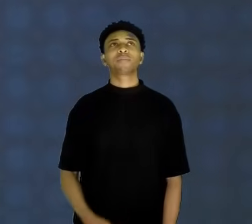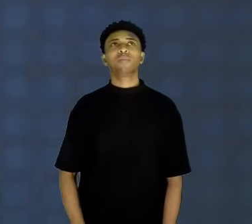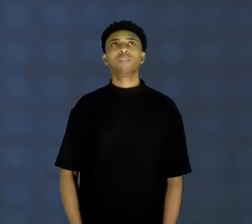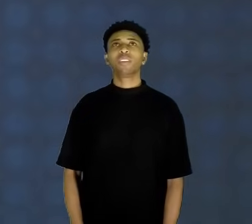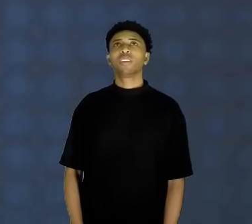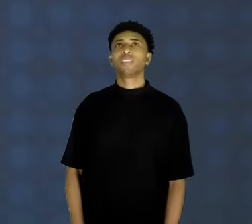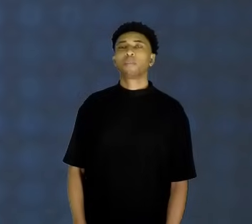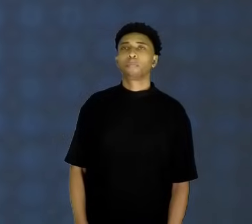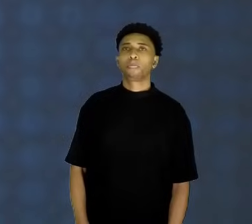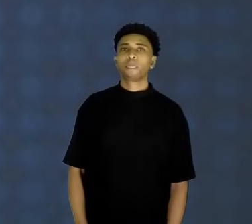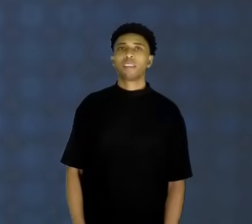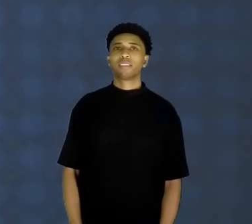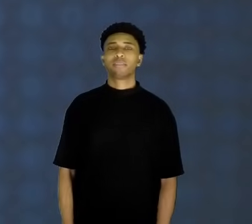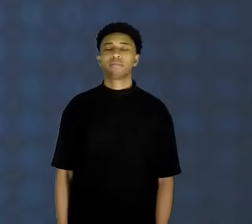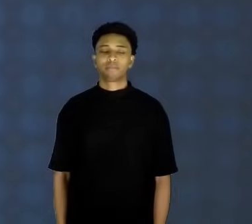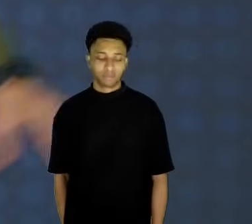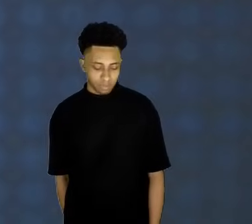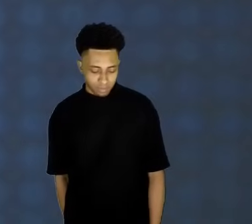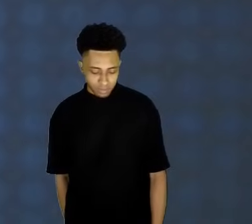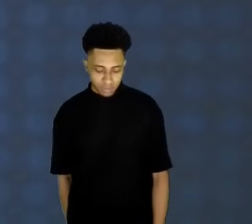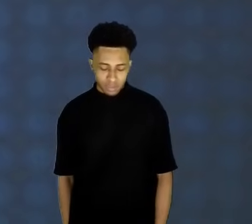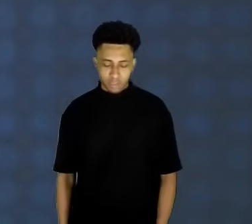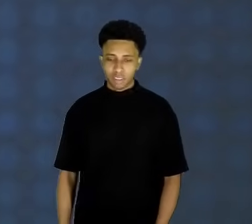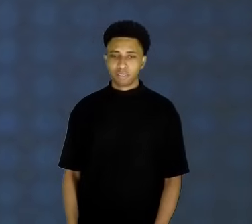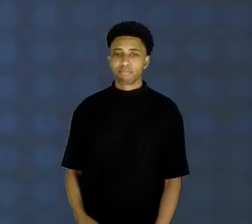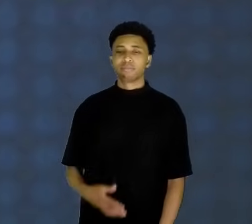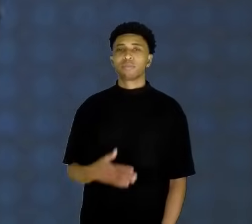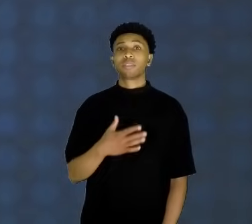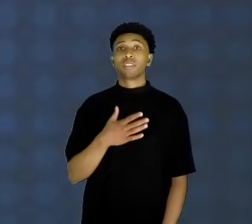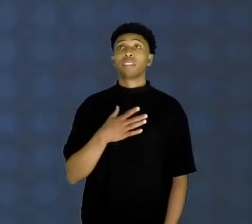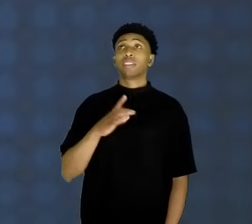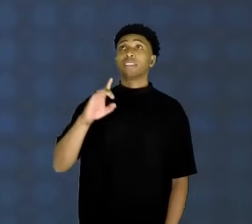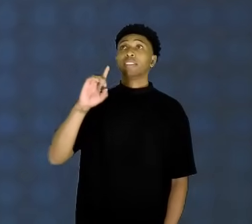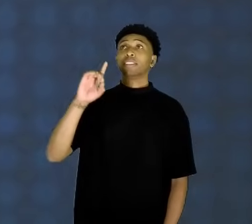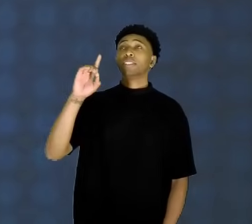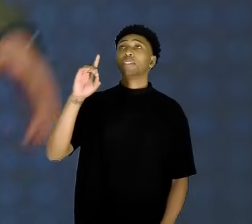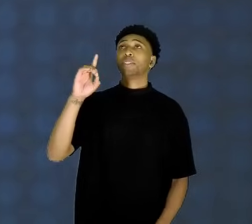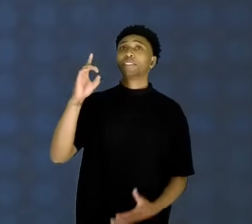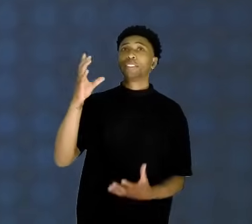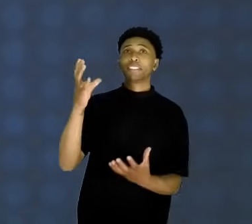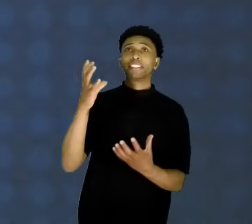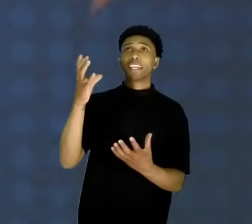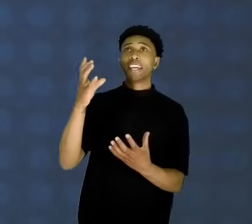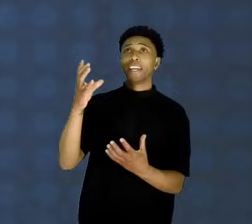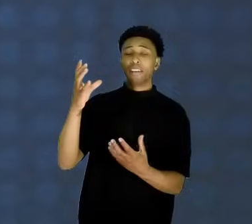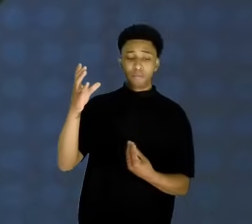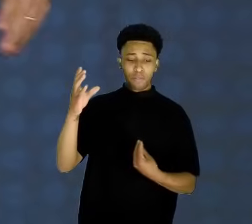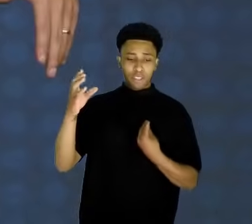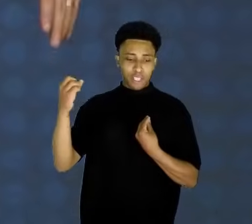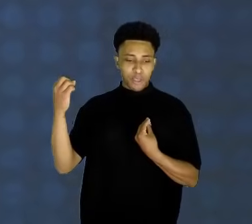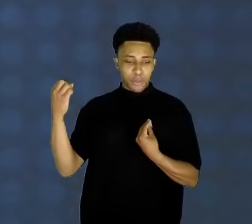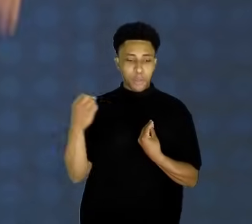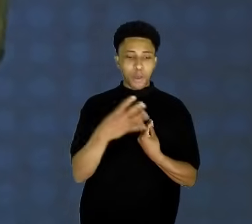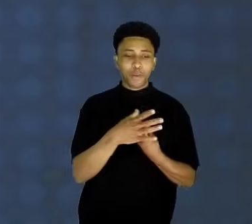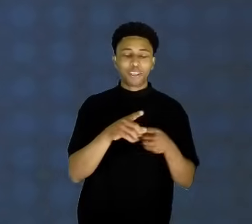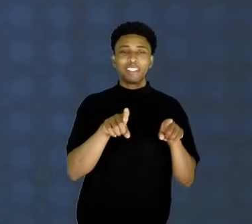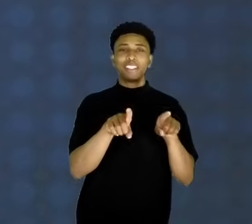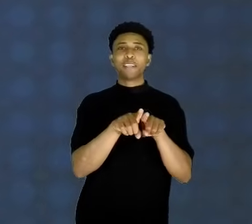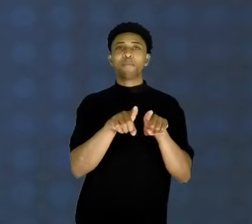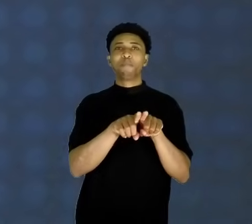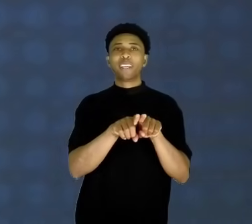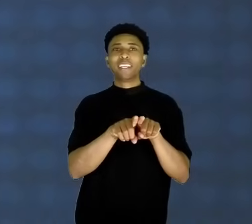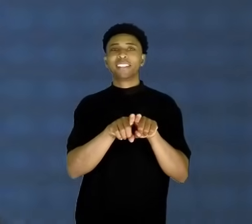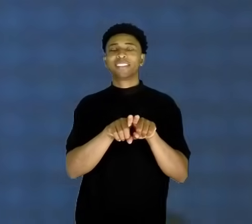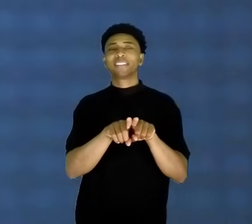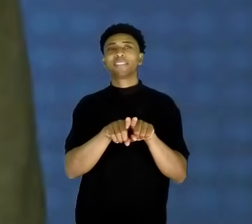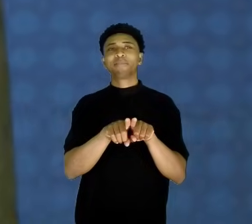Deus não está só querendo libertar minha filha, Deus está querendo dar uma vida nova para mim. E eu quero dizer para você que o que te liberta não é de graça.